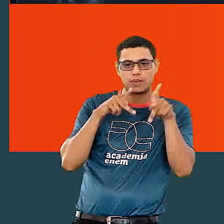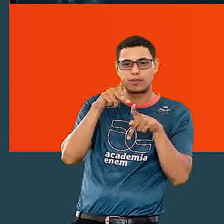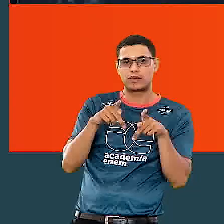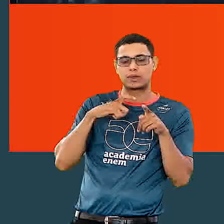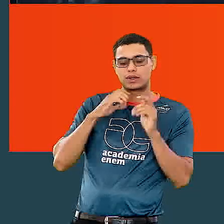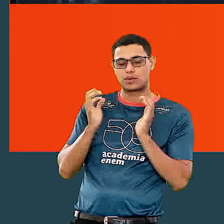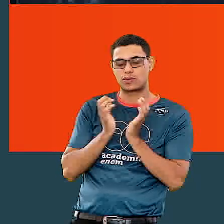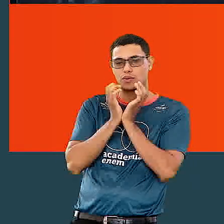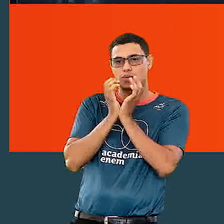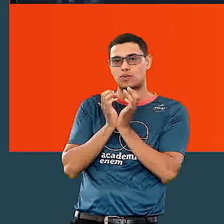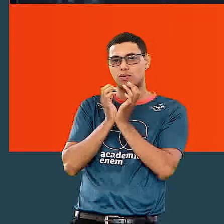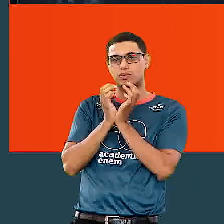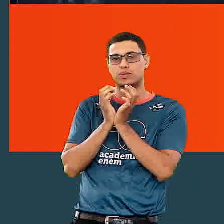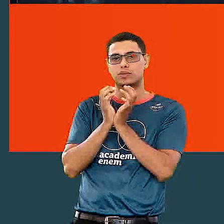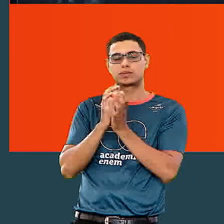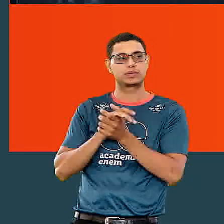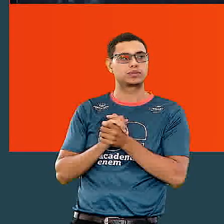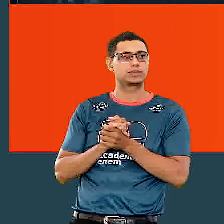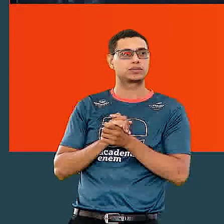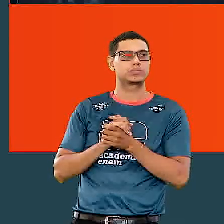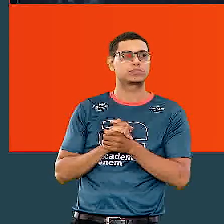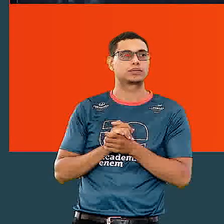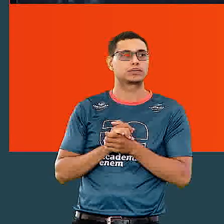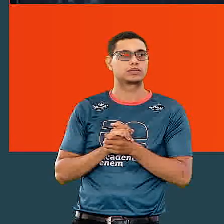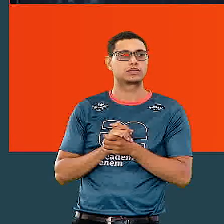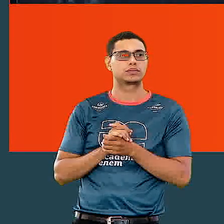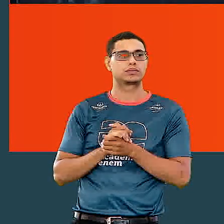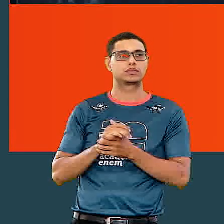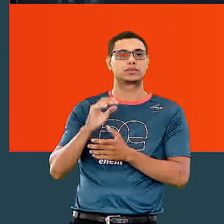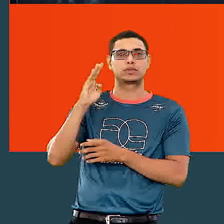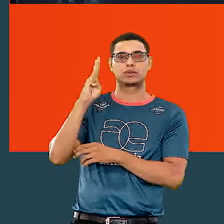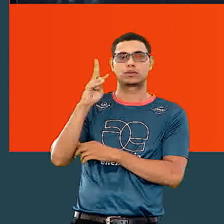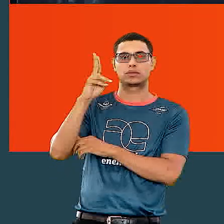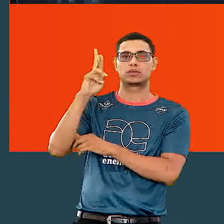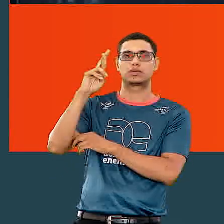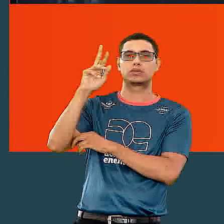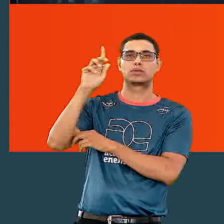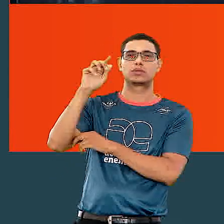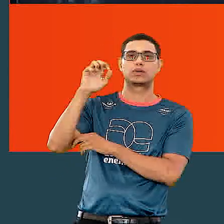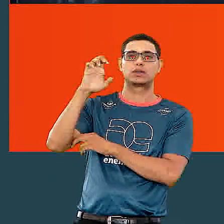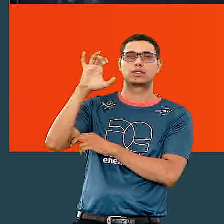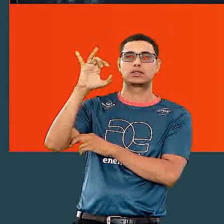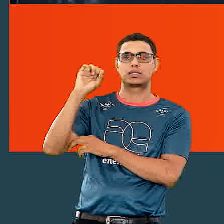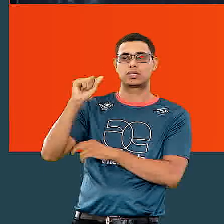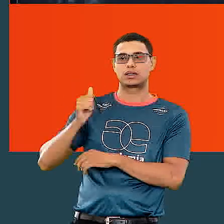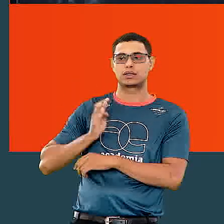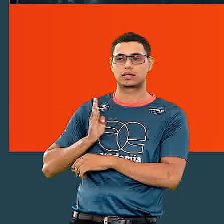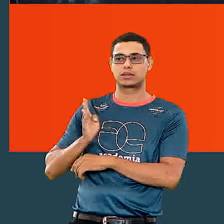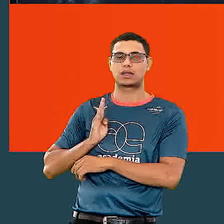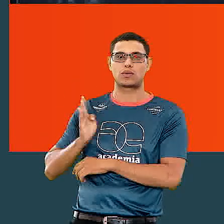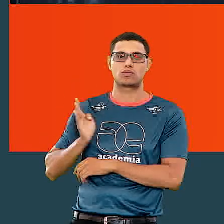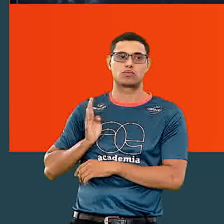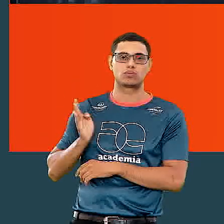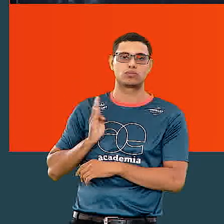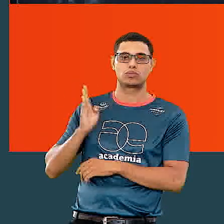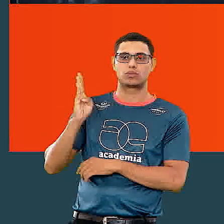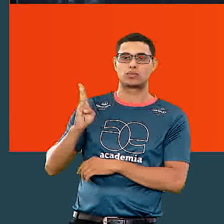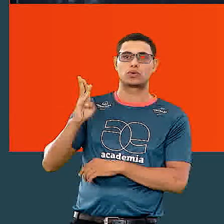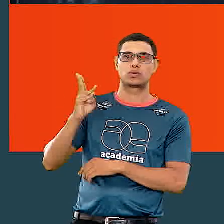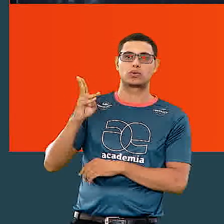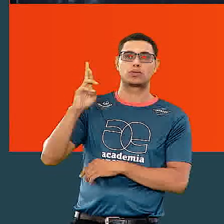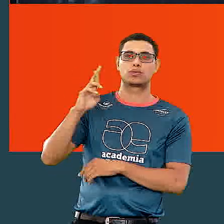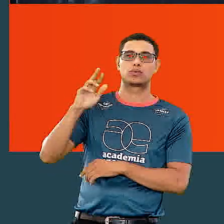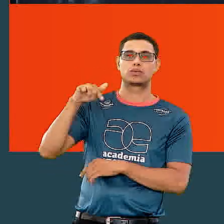que tu vai colocar dentro dele, tu vai colocar assim, ó, burguesia. Burguesia. Se